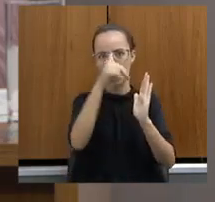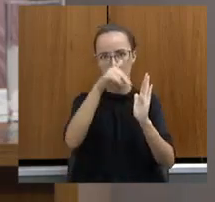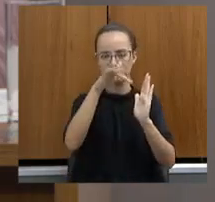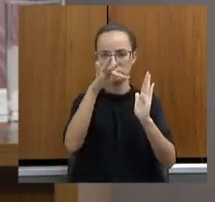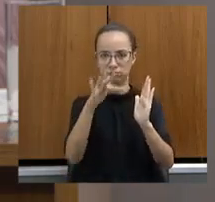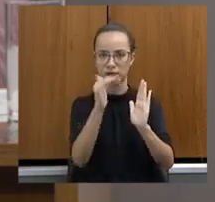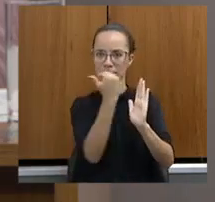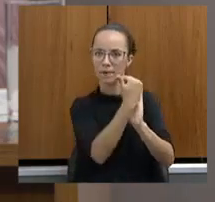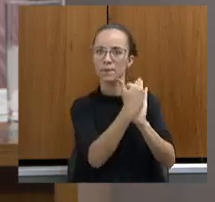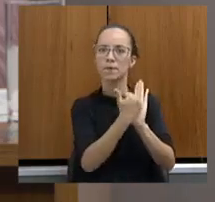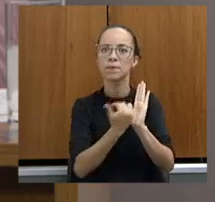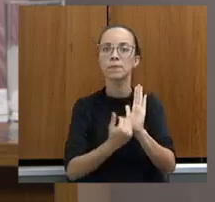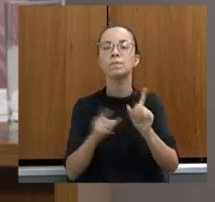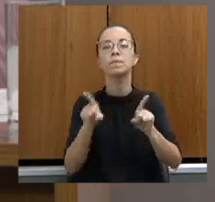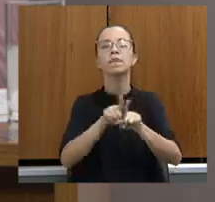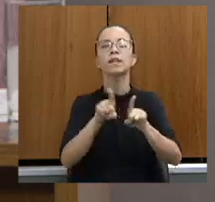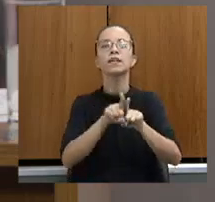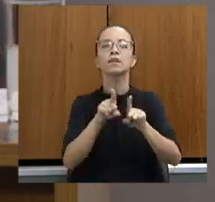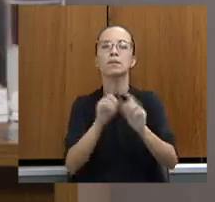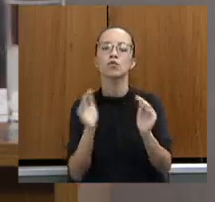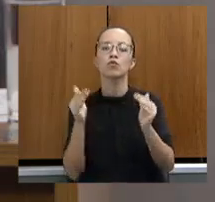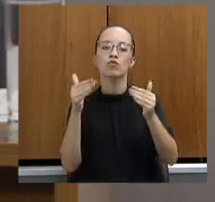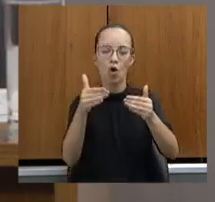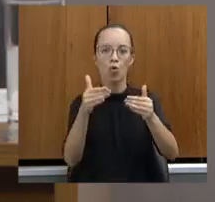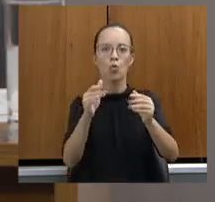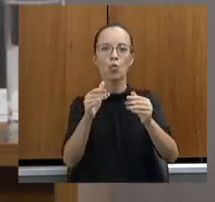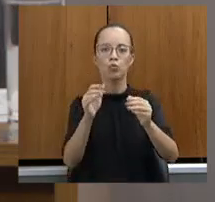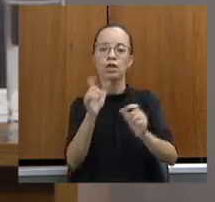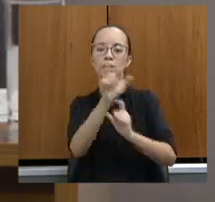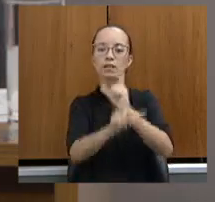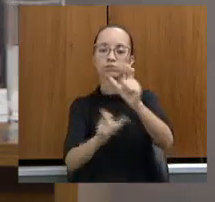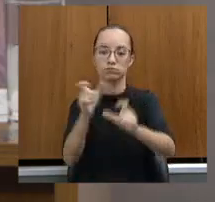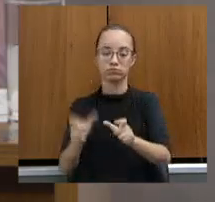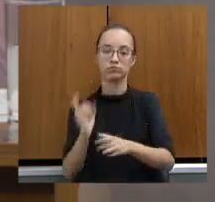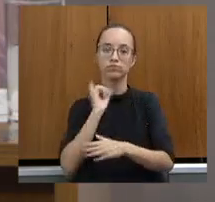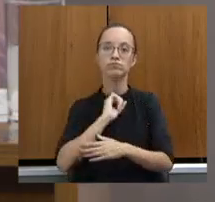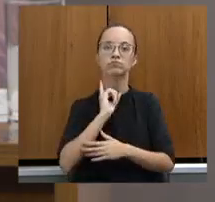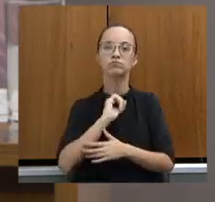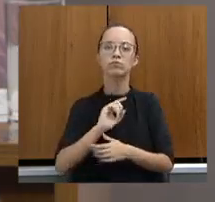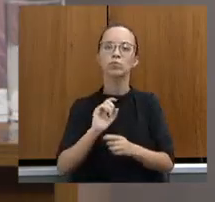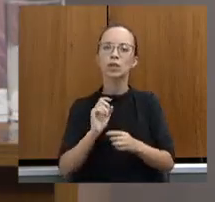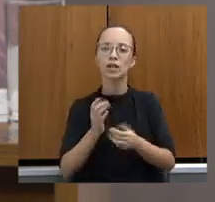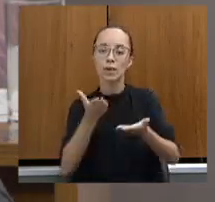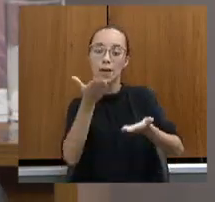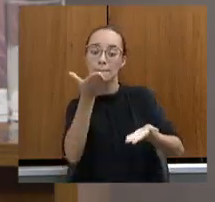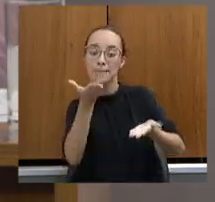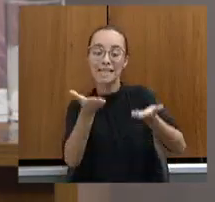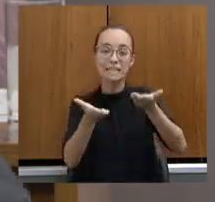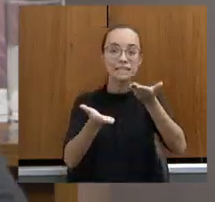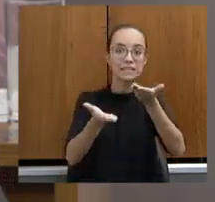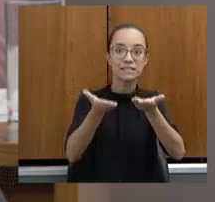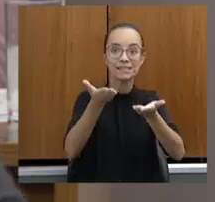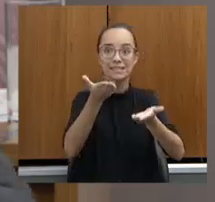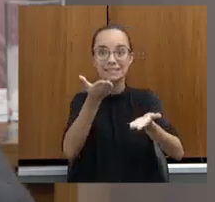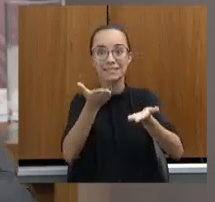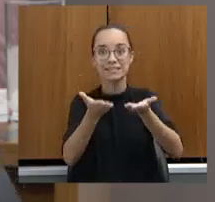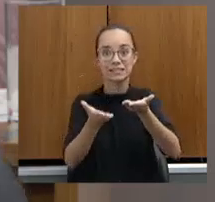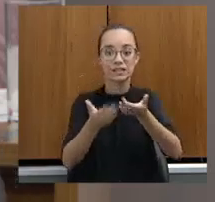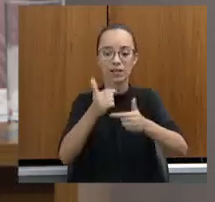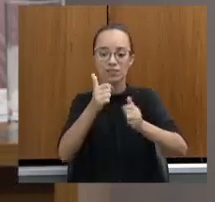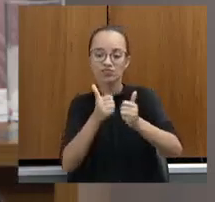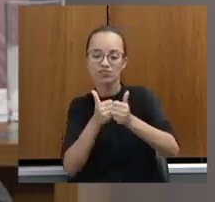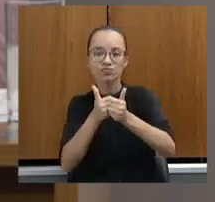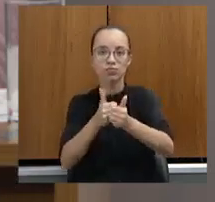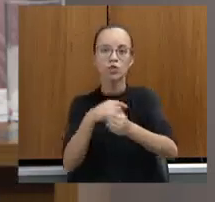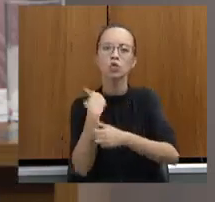da nossa prioridade número zero do nosso foco total no cidadão de Minas Gerais equilibrando essa balança nós vamos transformar